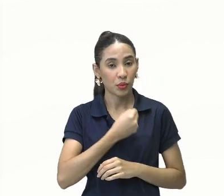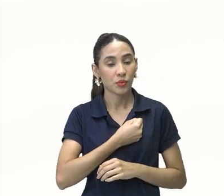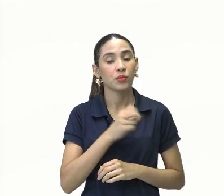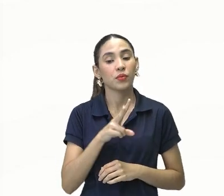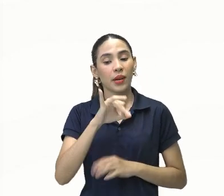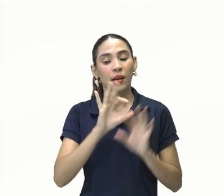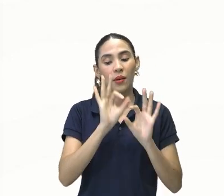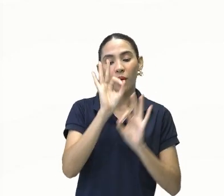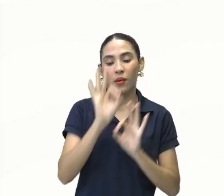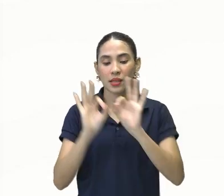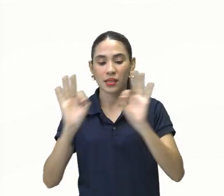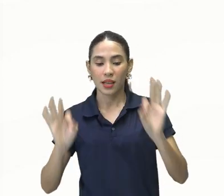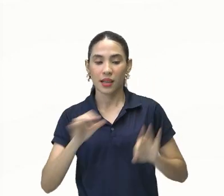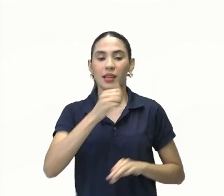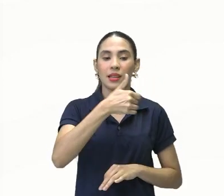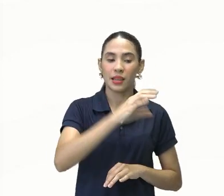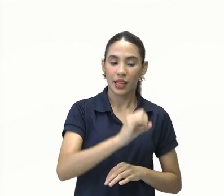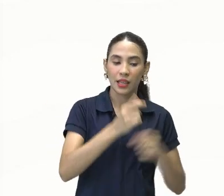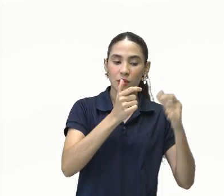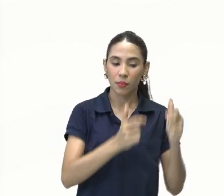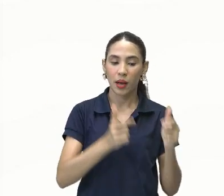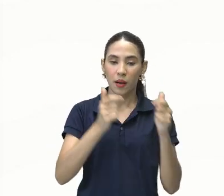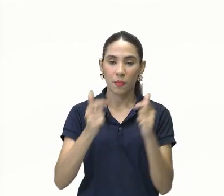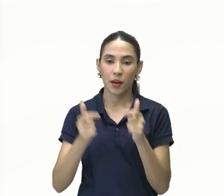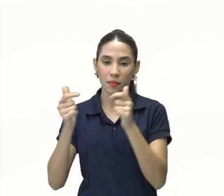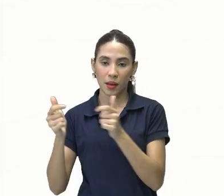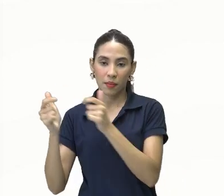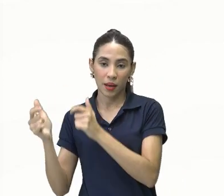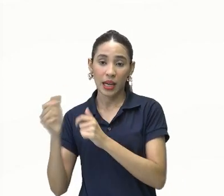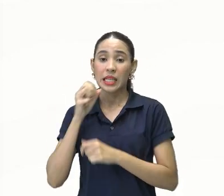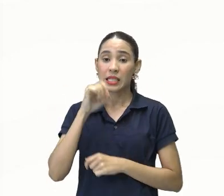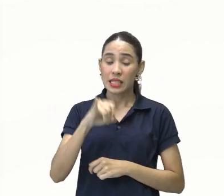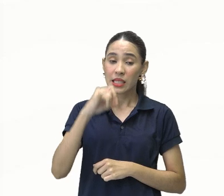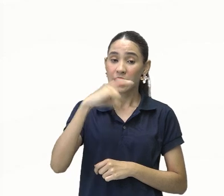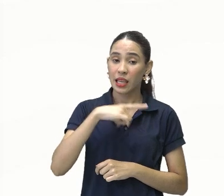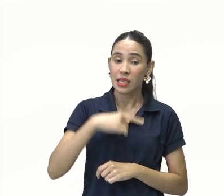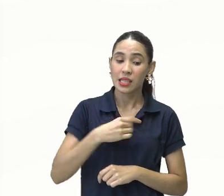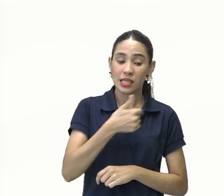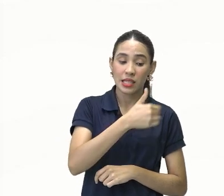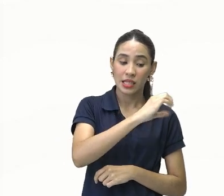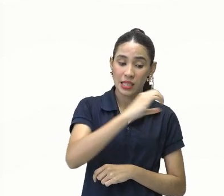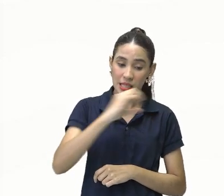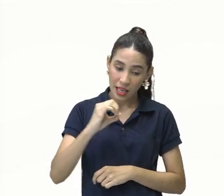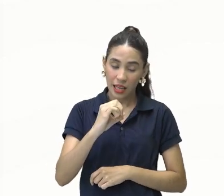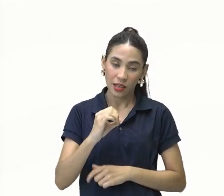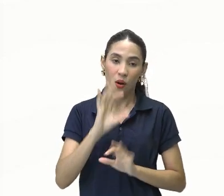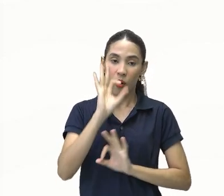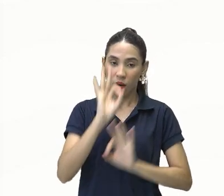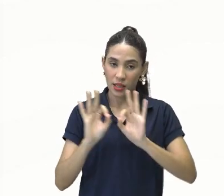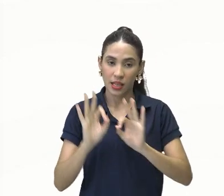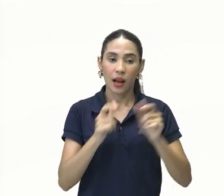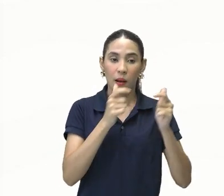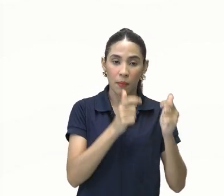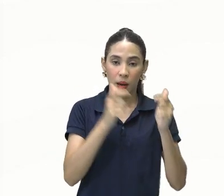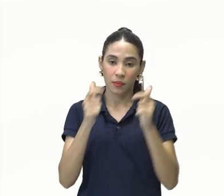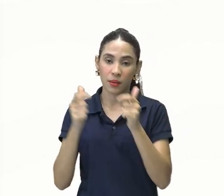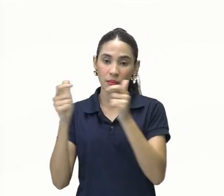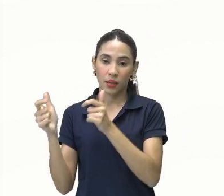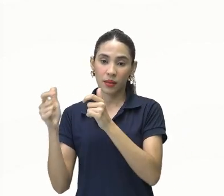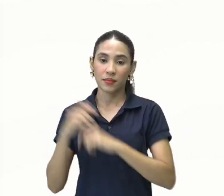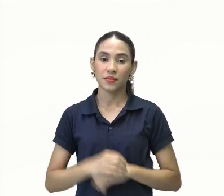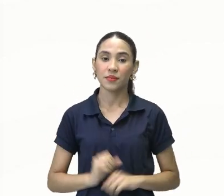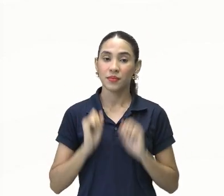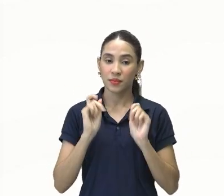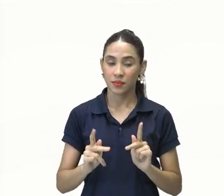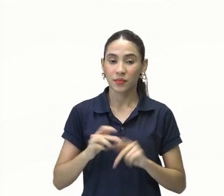vou organizar ele em 10 posições. Se eu tenho 100 elementos, eu vou organizar ele em 100 posições,